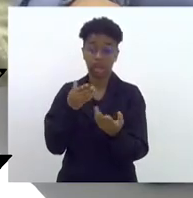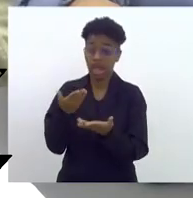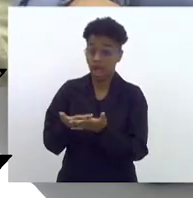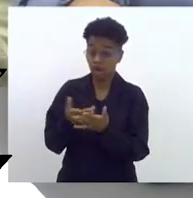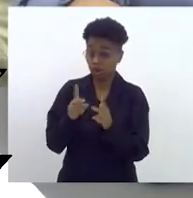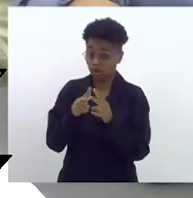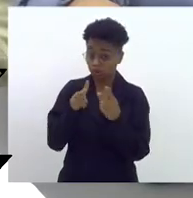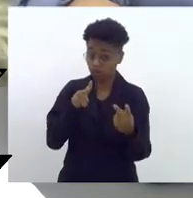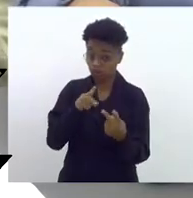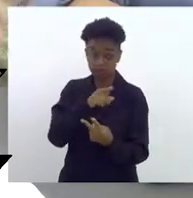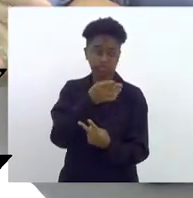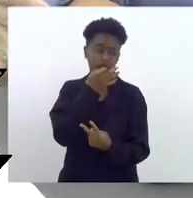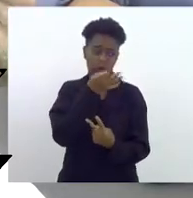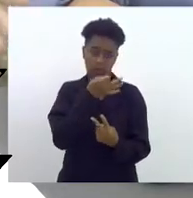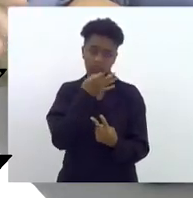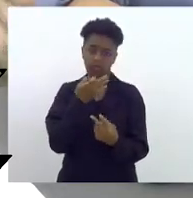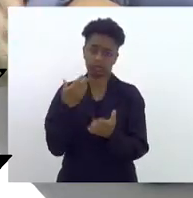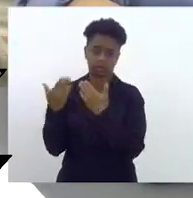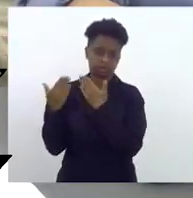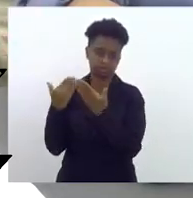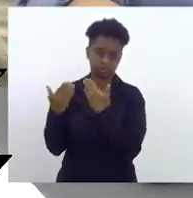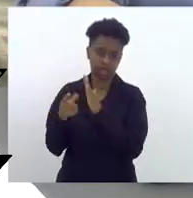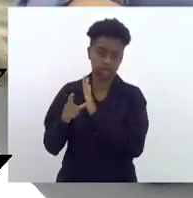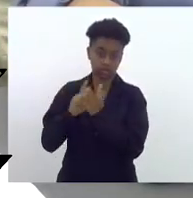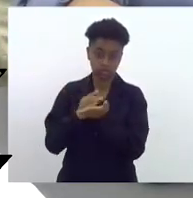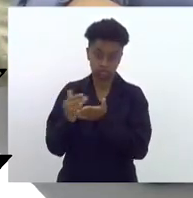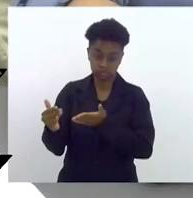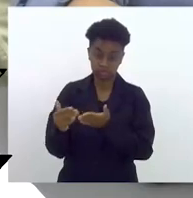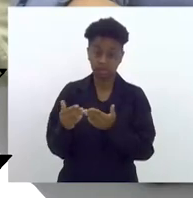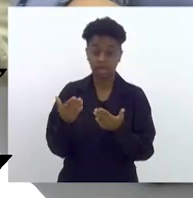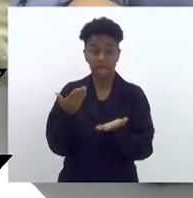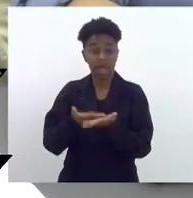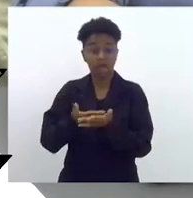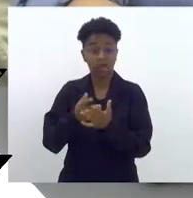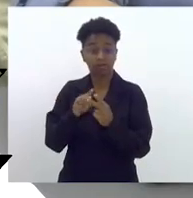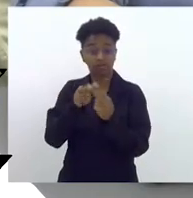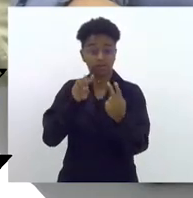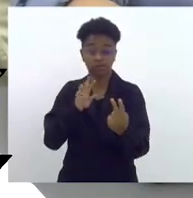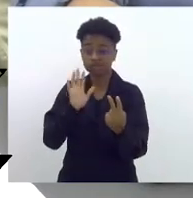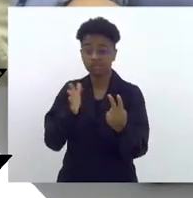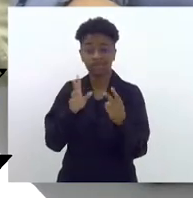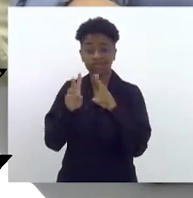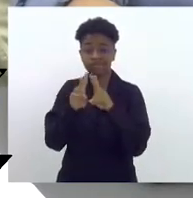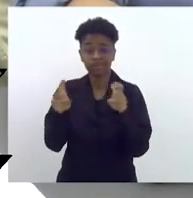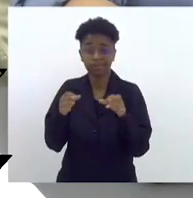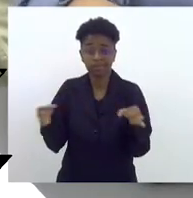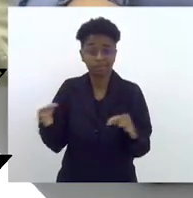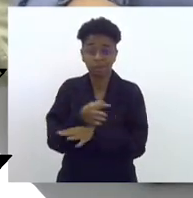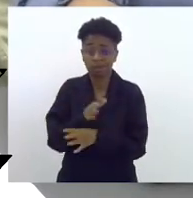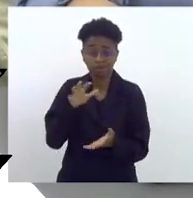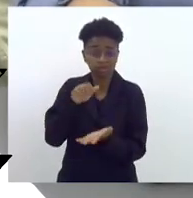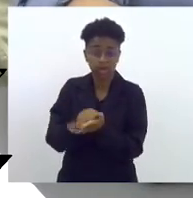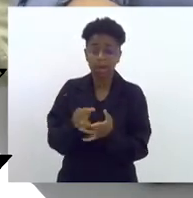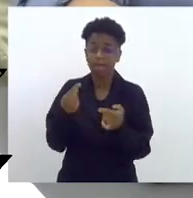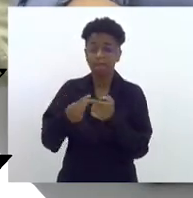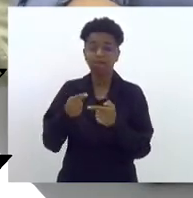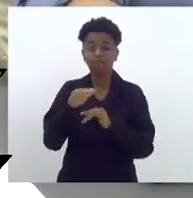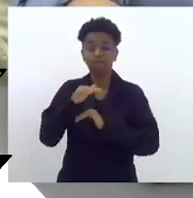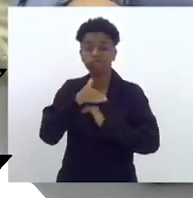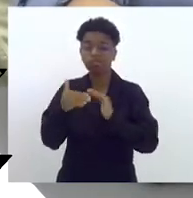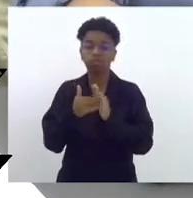vossa excelência até comentava comigo agora antes da sessão as aulas online esse assunto já tá documentado porque tudo é